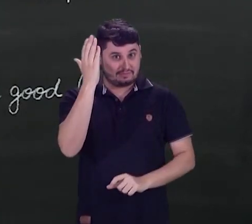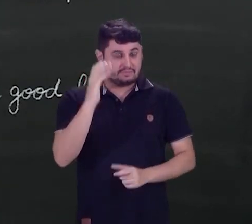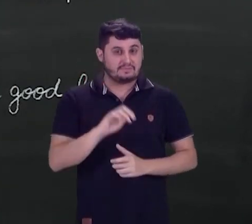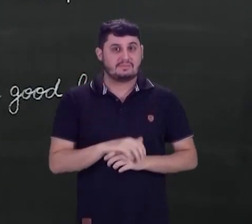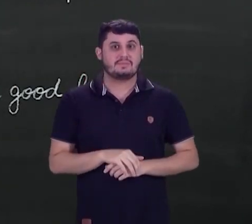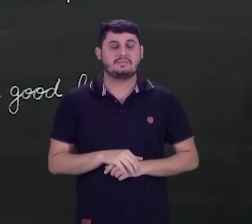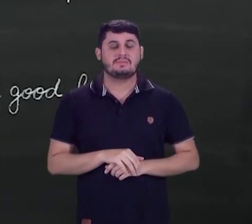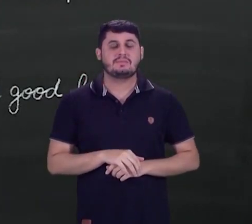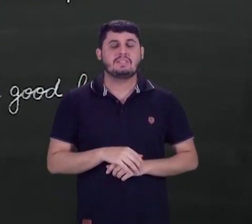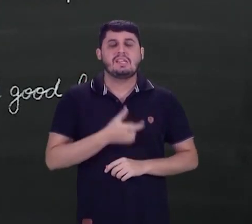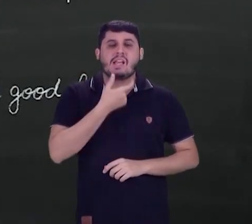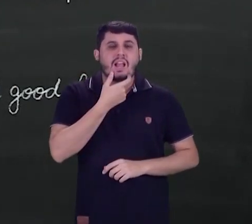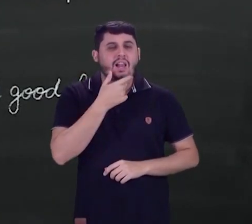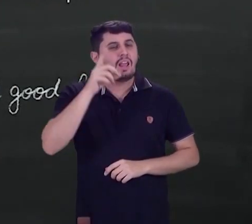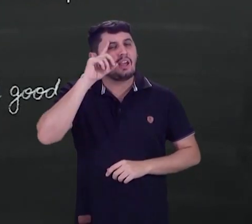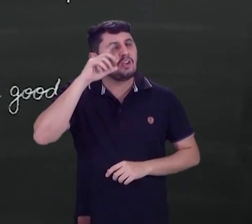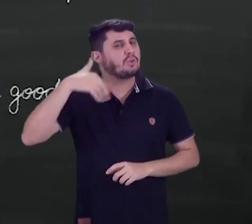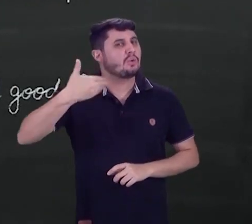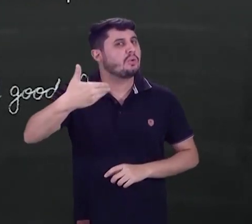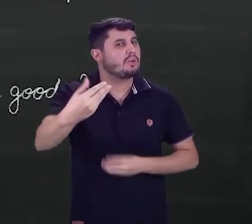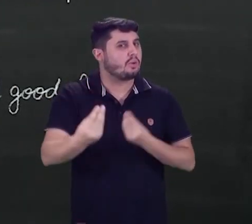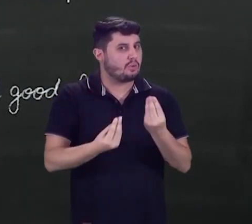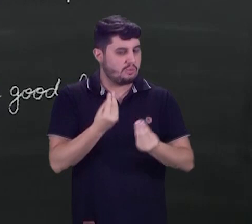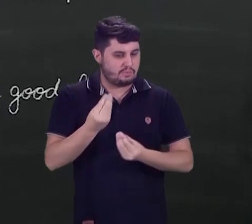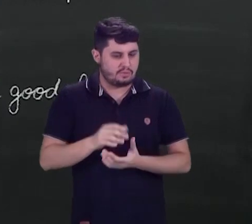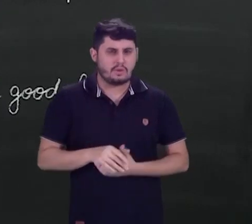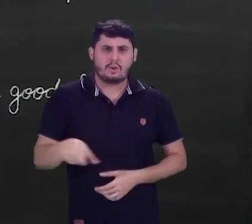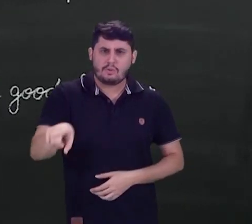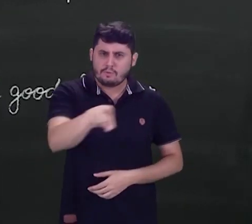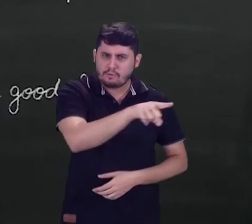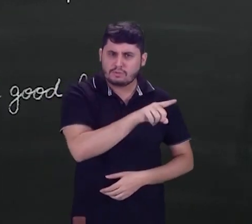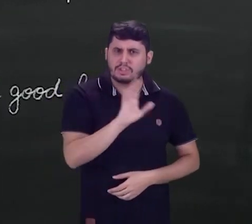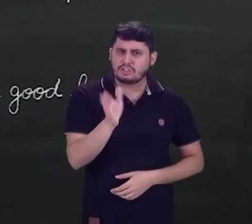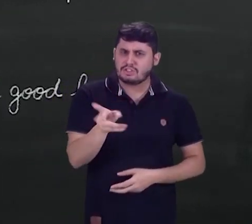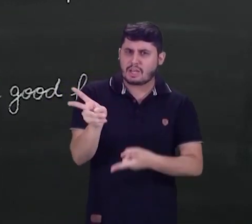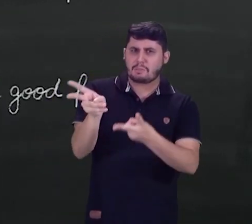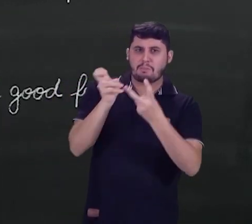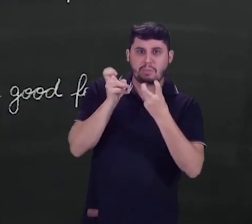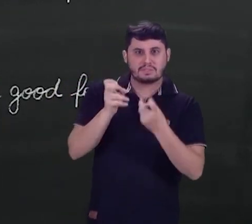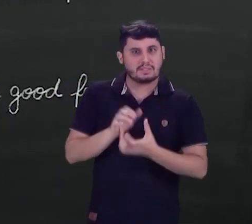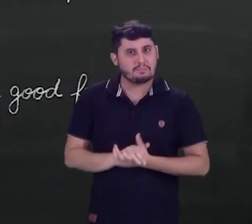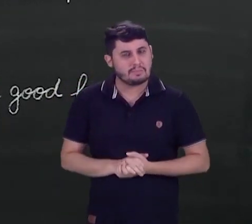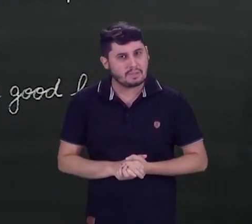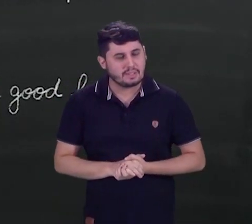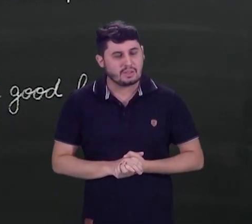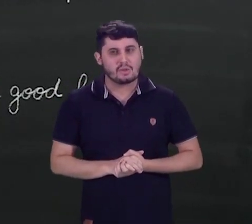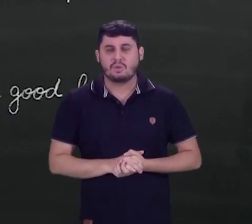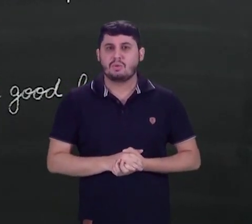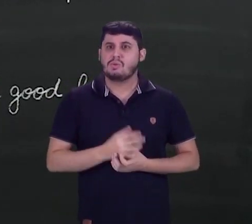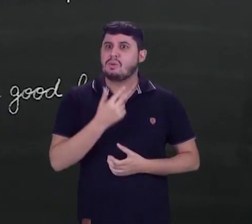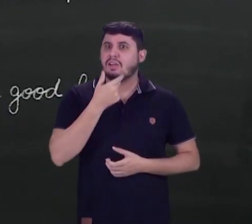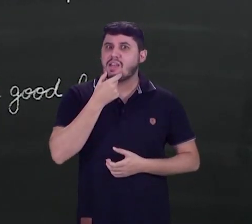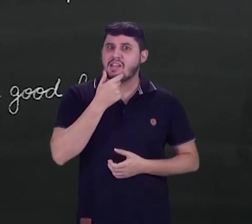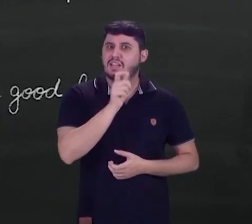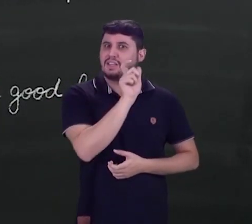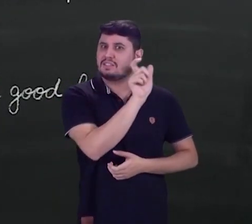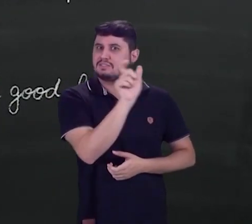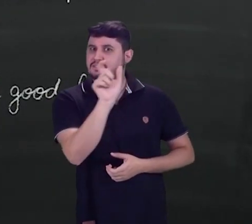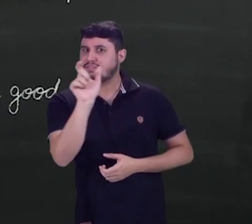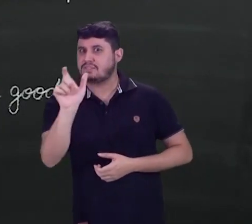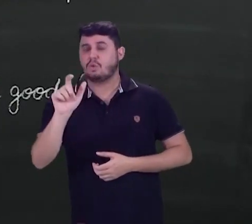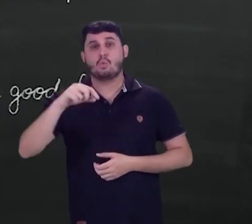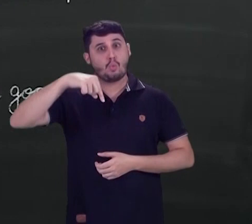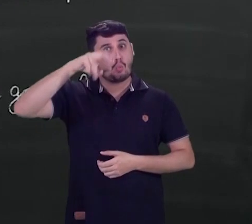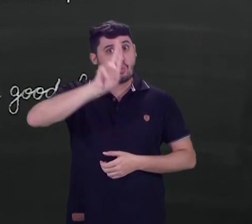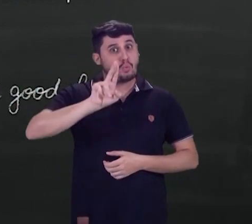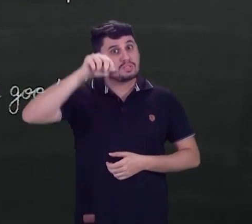o inglês no dia a dia. Vocês já repararam como a língua inglesa está presente no dia a dia da gente